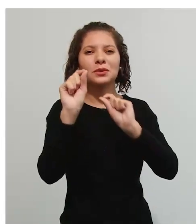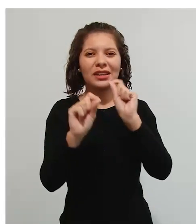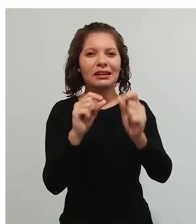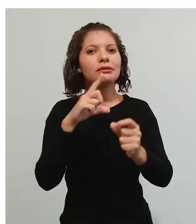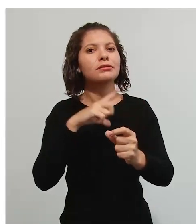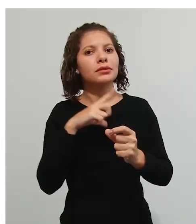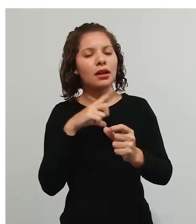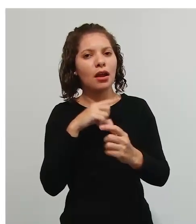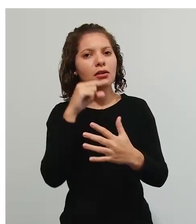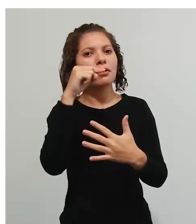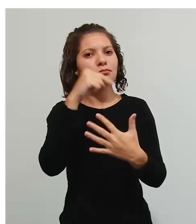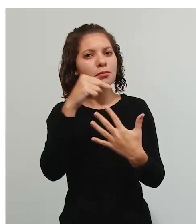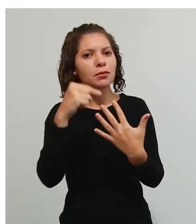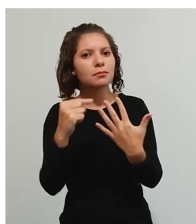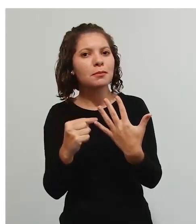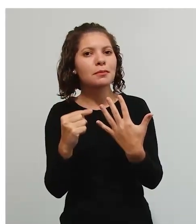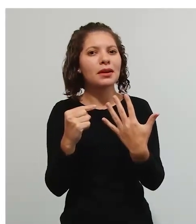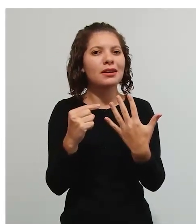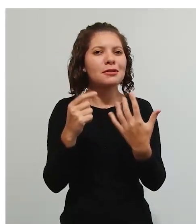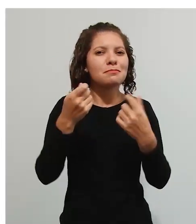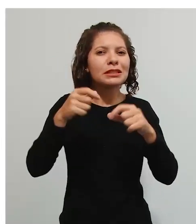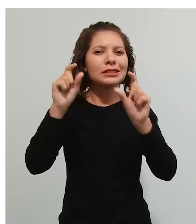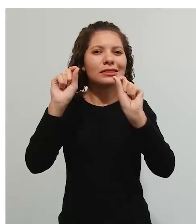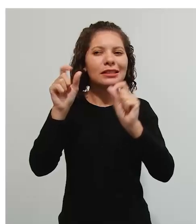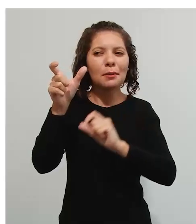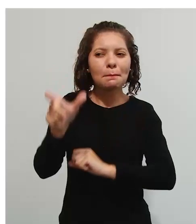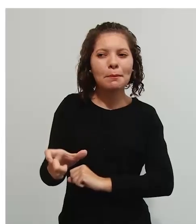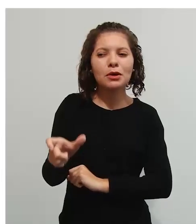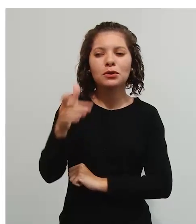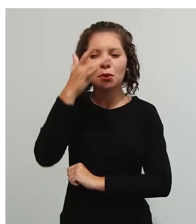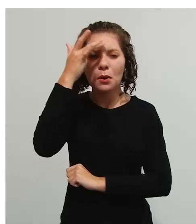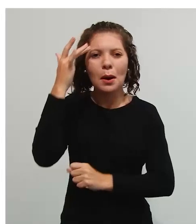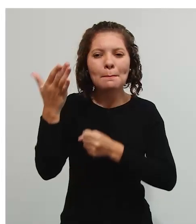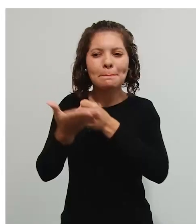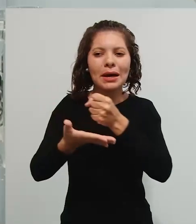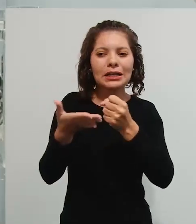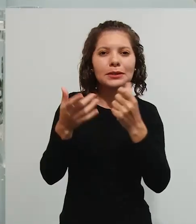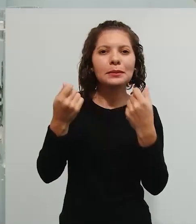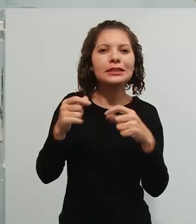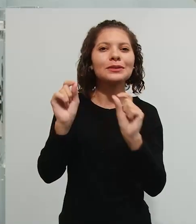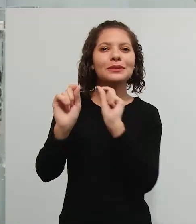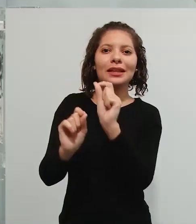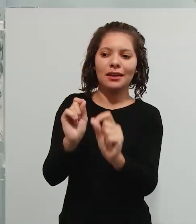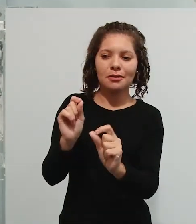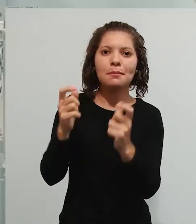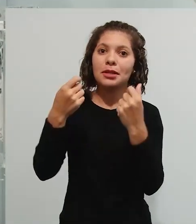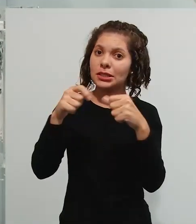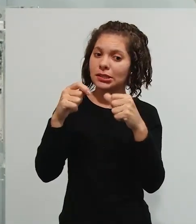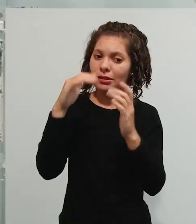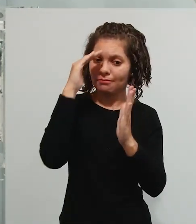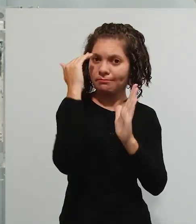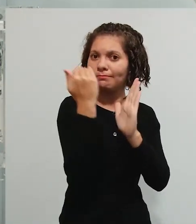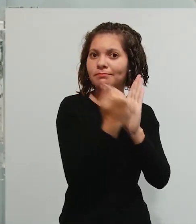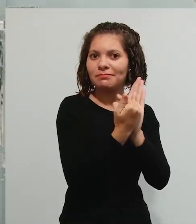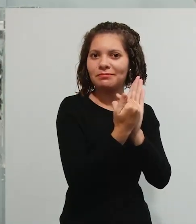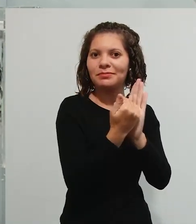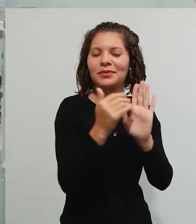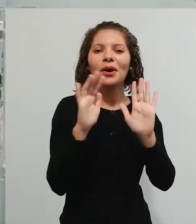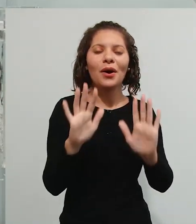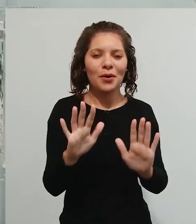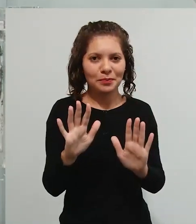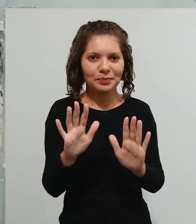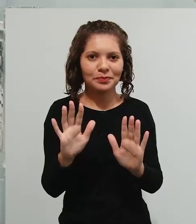essa dispensa arbitrária, está lá na Constituição Federal. Ele vai, se for uma coisa sem justa causa, ele vai receber essa